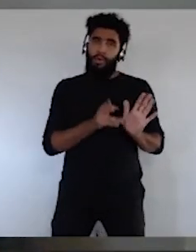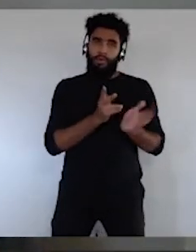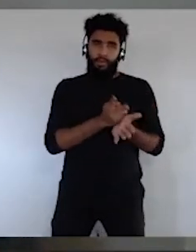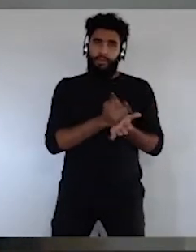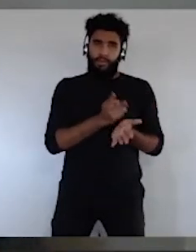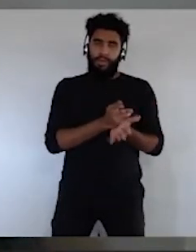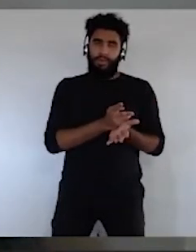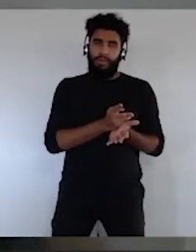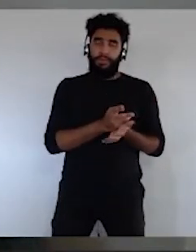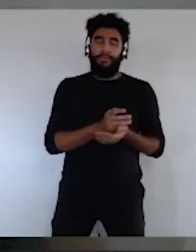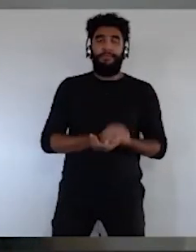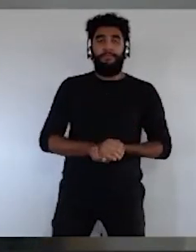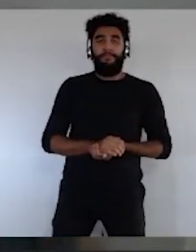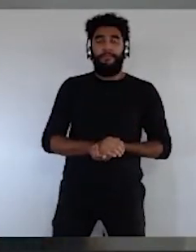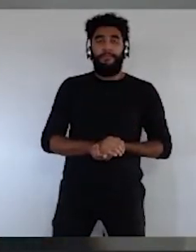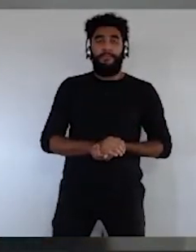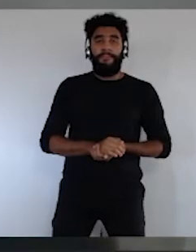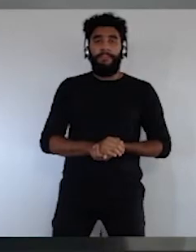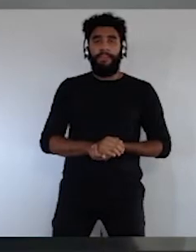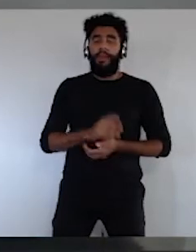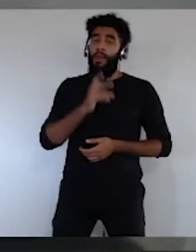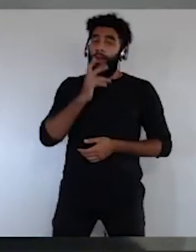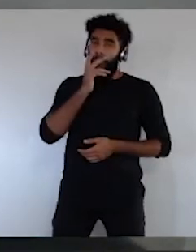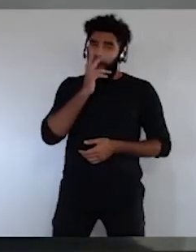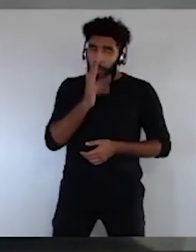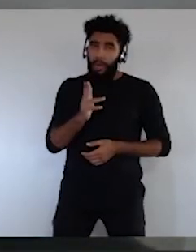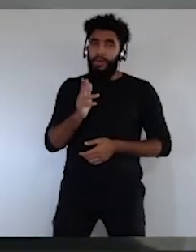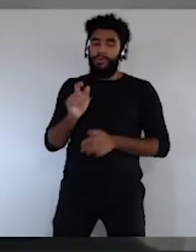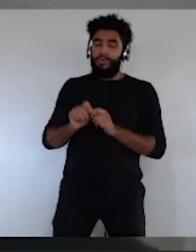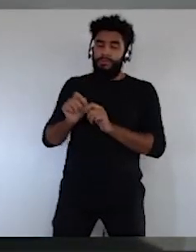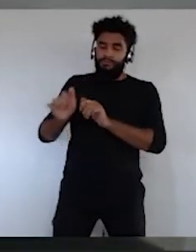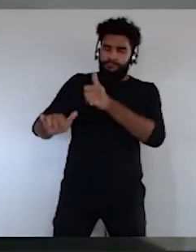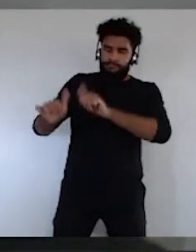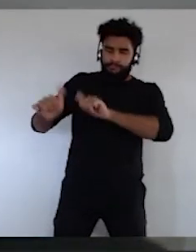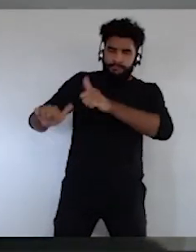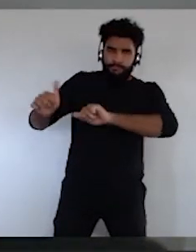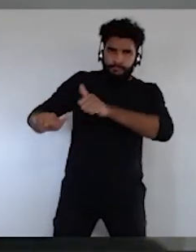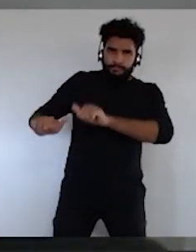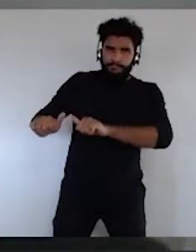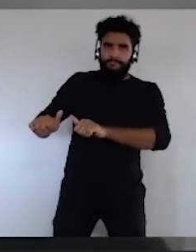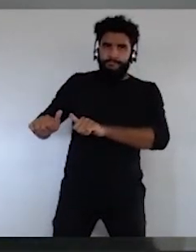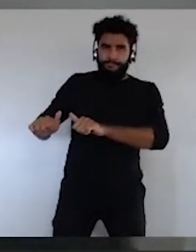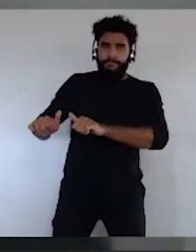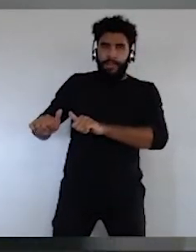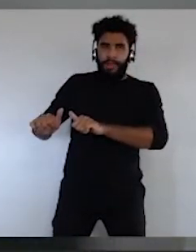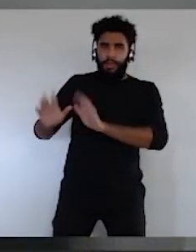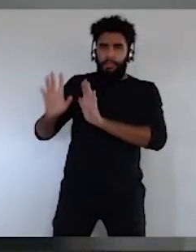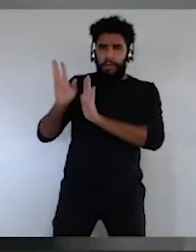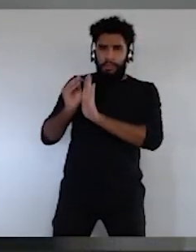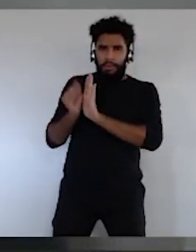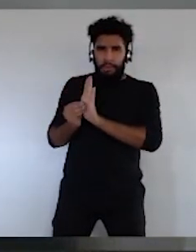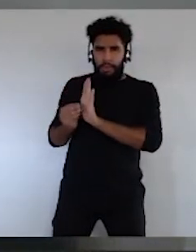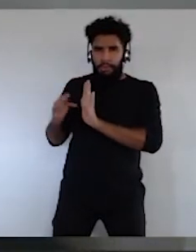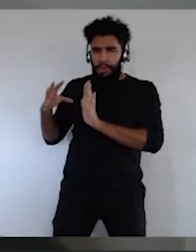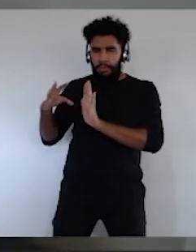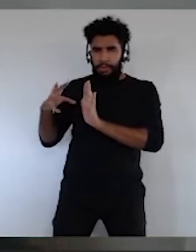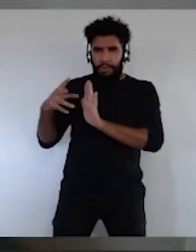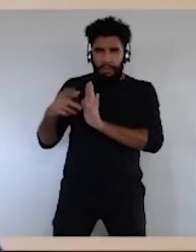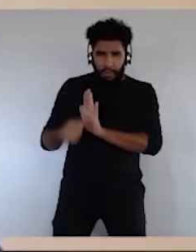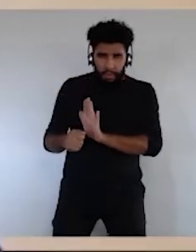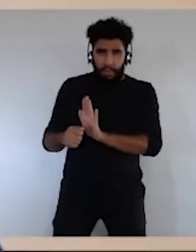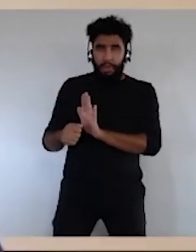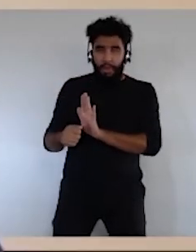de competência dos tribunais Supremo e do STJ. O que você tem seu acompanhamento, o que você tem notado